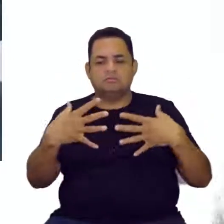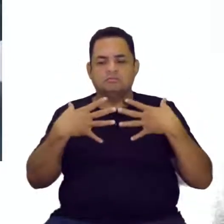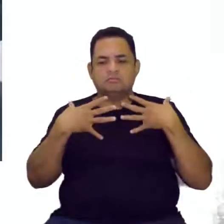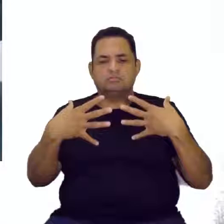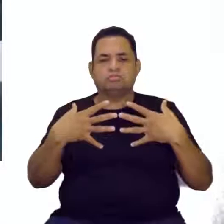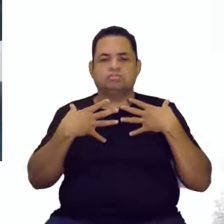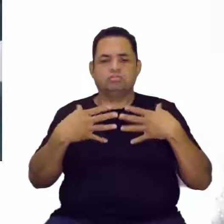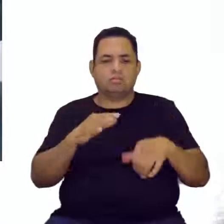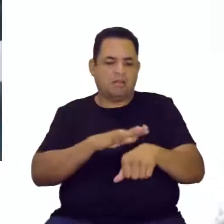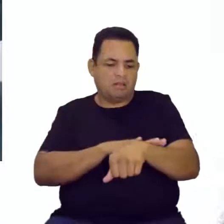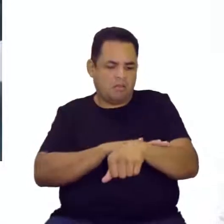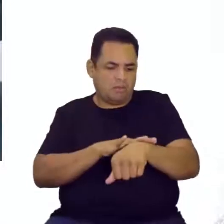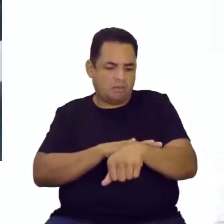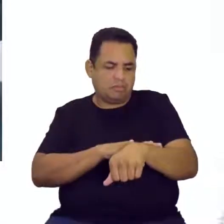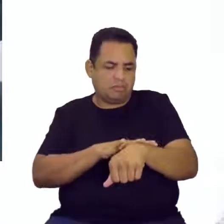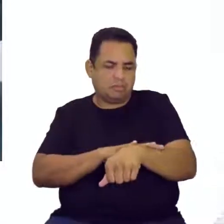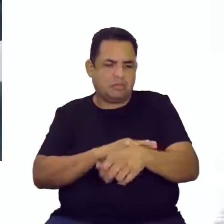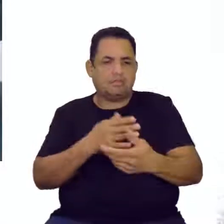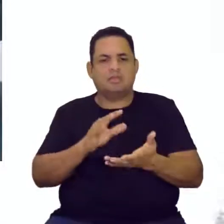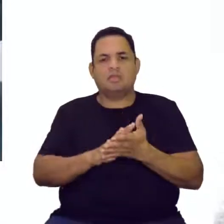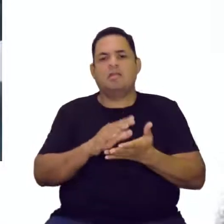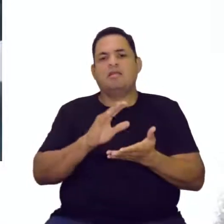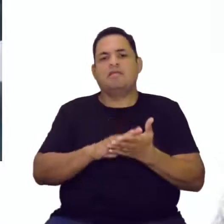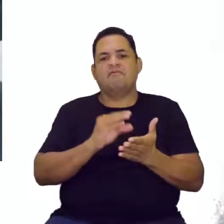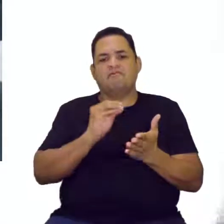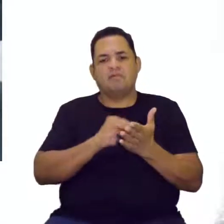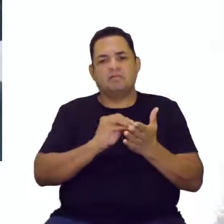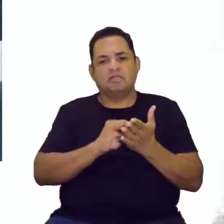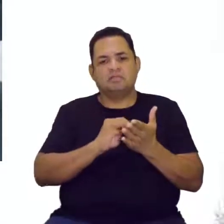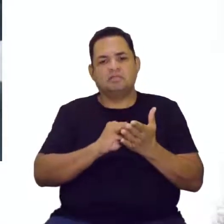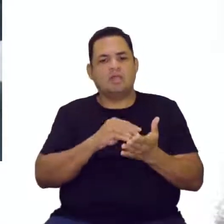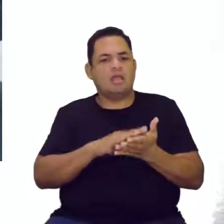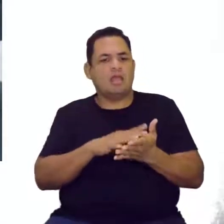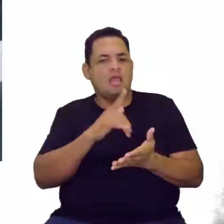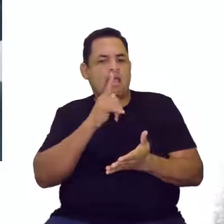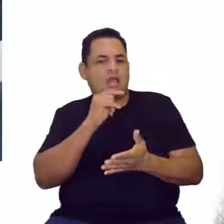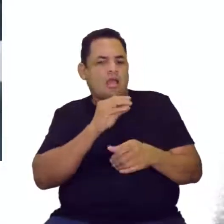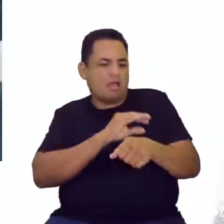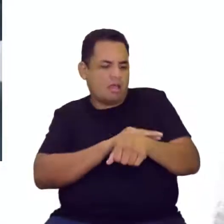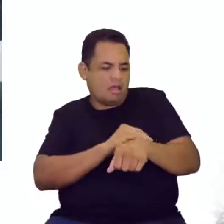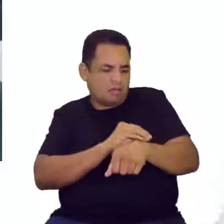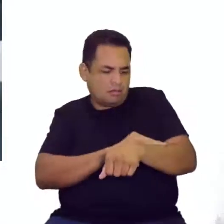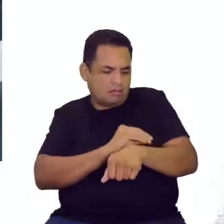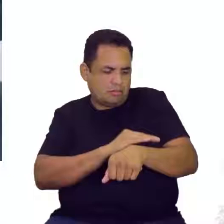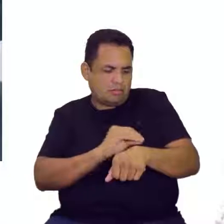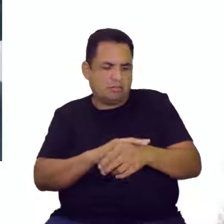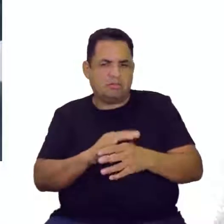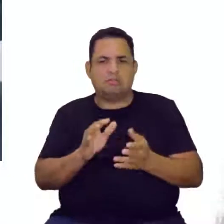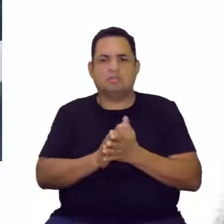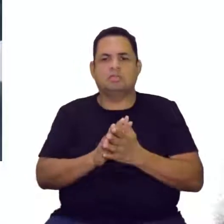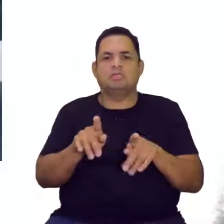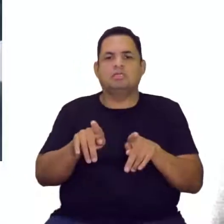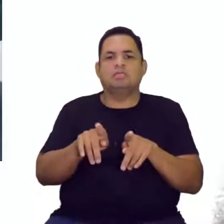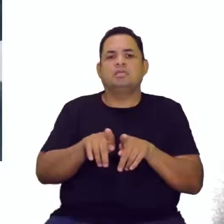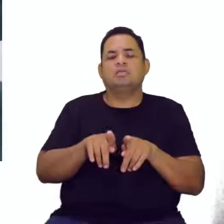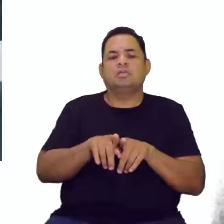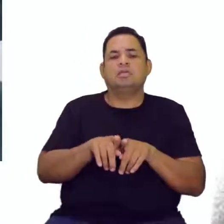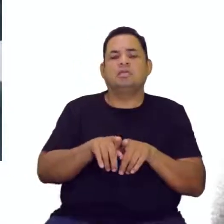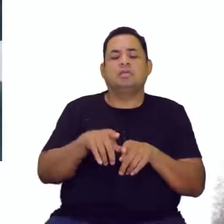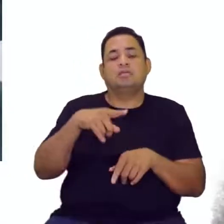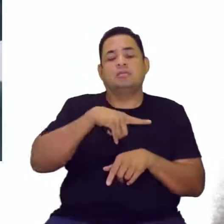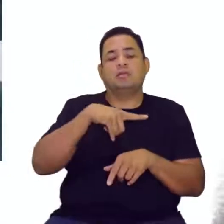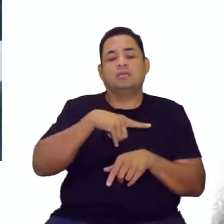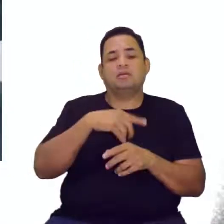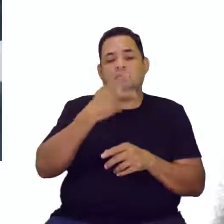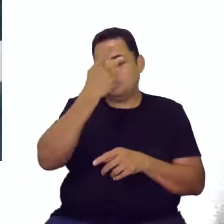Doenças de pele, desidratação. Tem muitas pessoas que às vezes não têm acesso à água potável sempre.